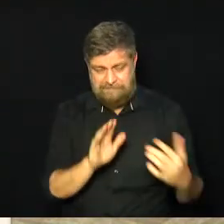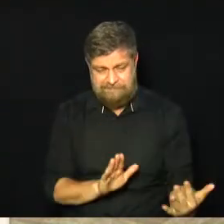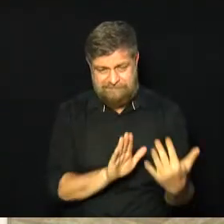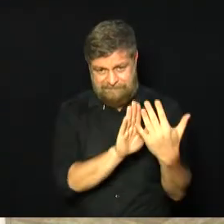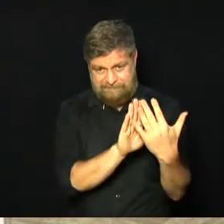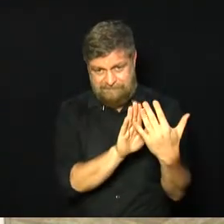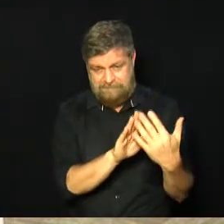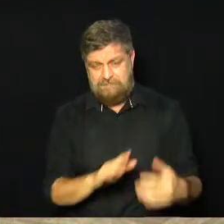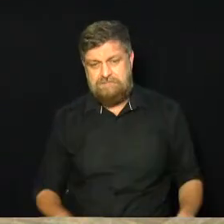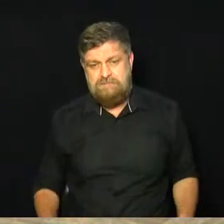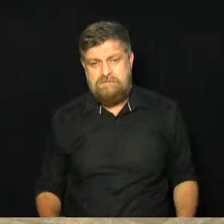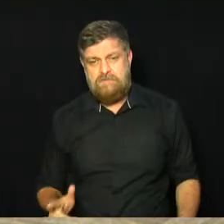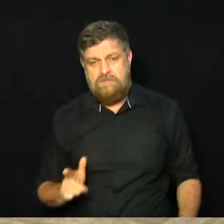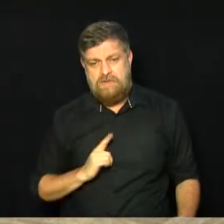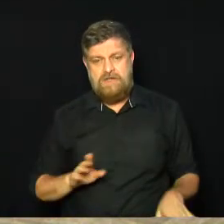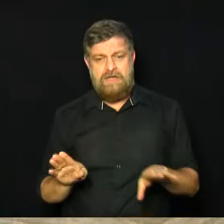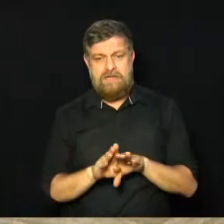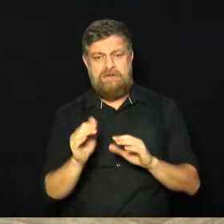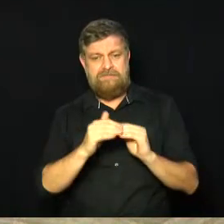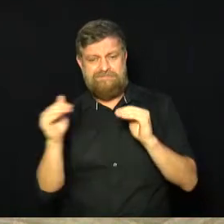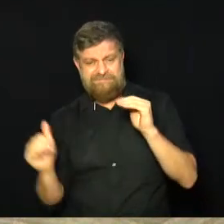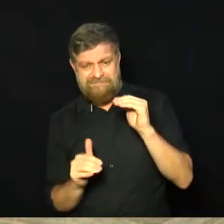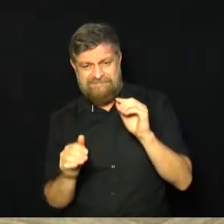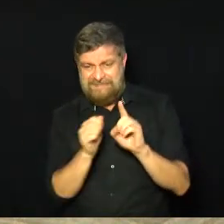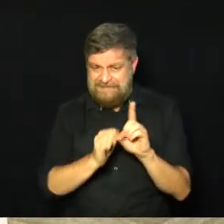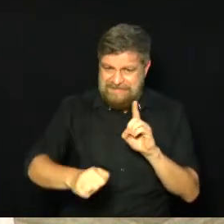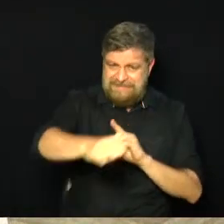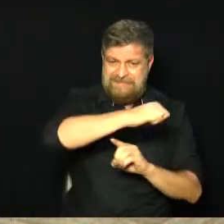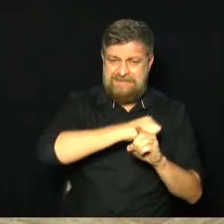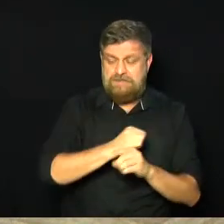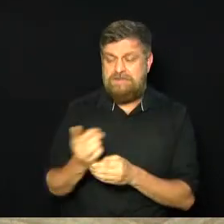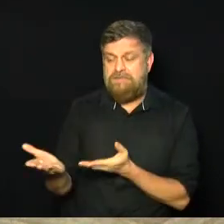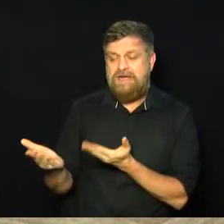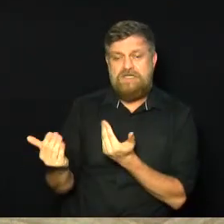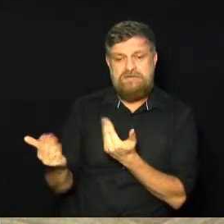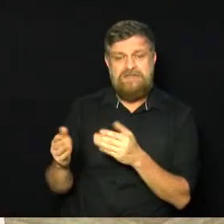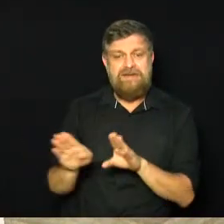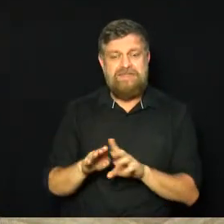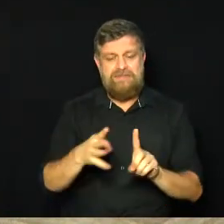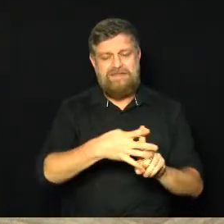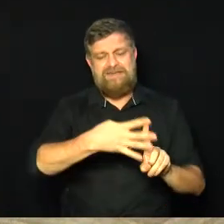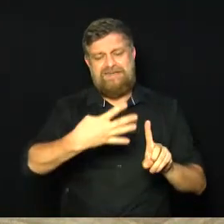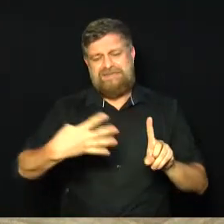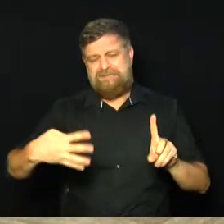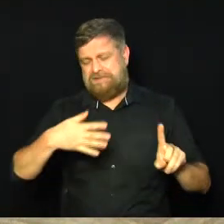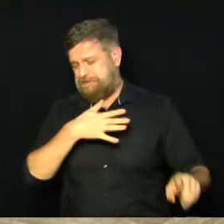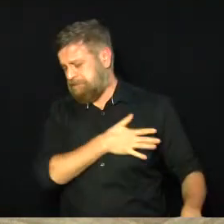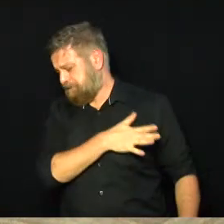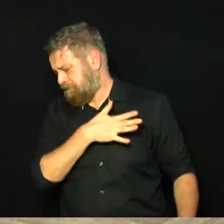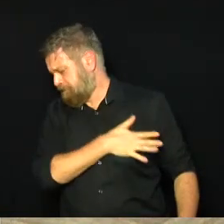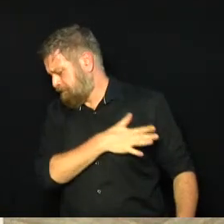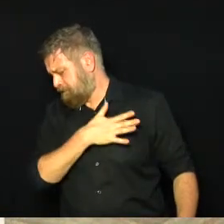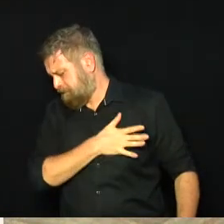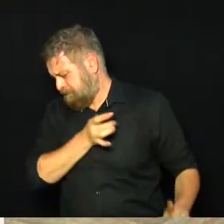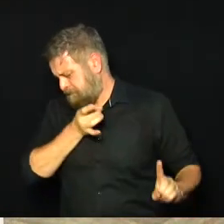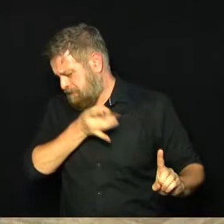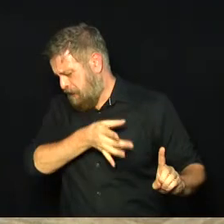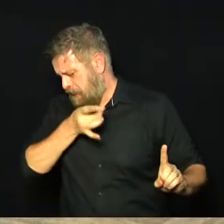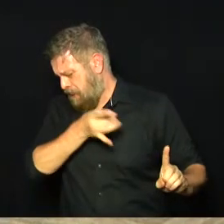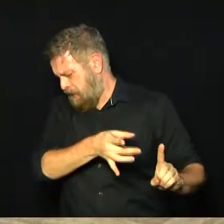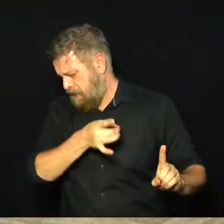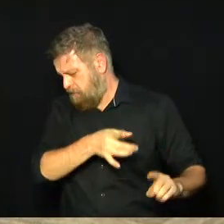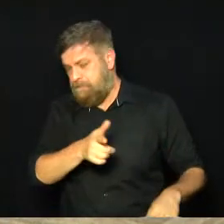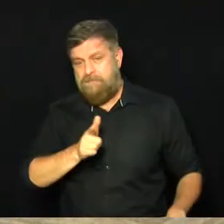pandemia. A gente tem uma desigualdade social quando a gente fala da juventude e uma LGBTfobia que ela tem cada vez